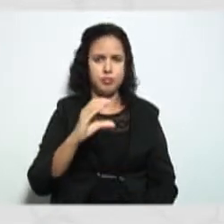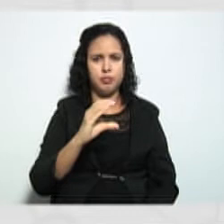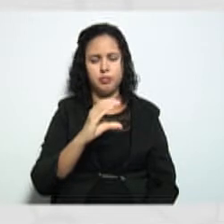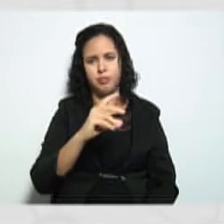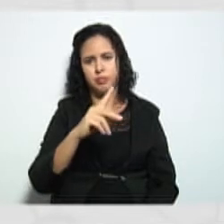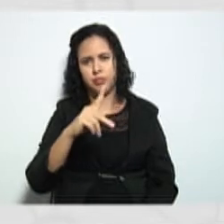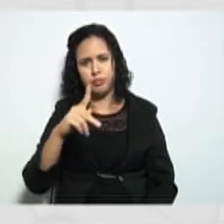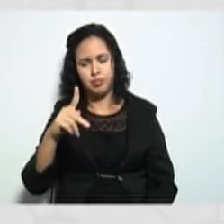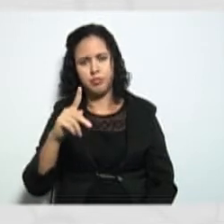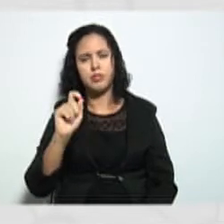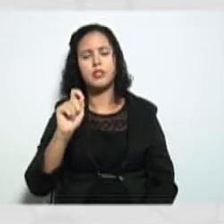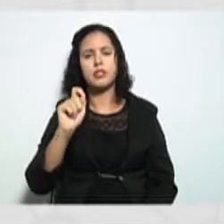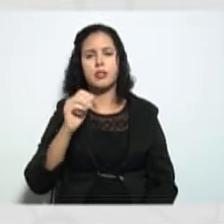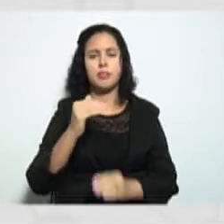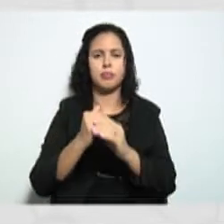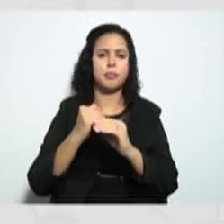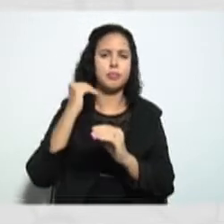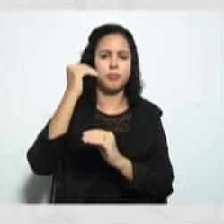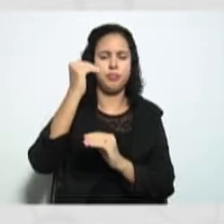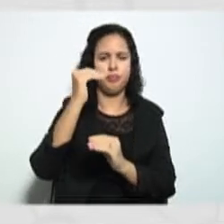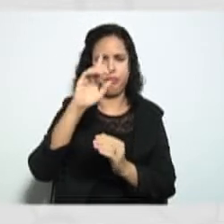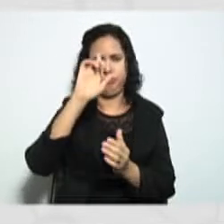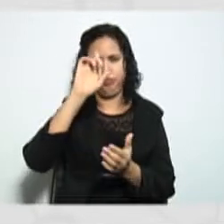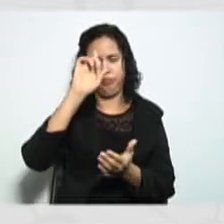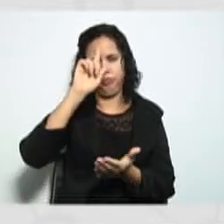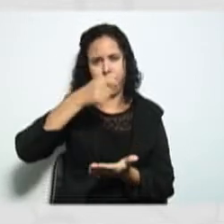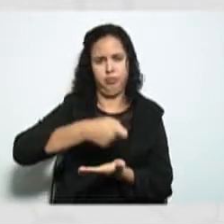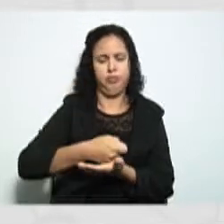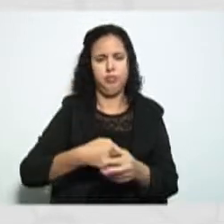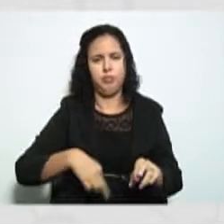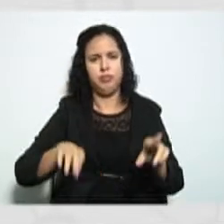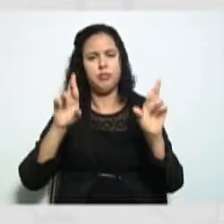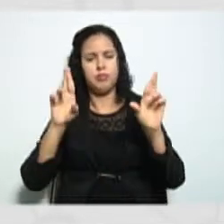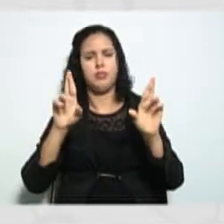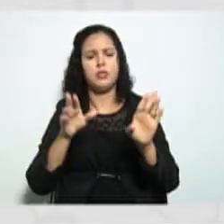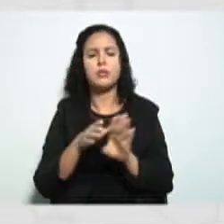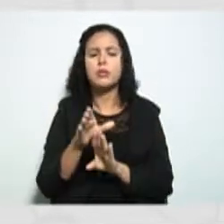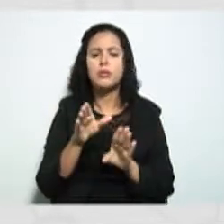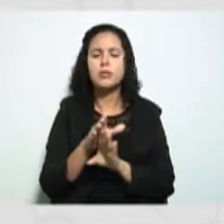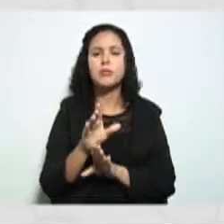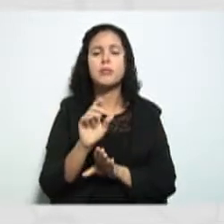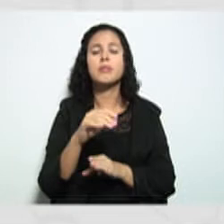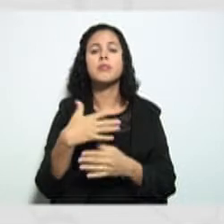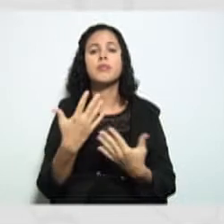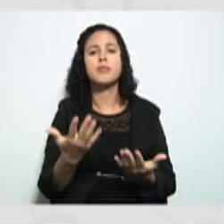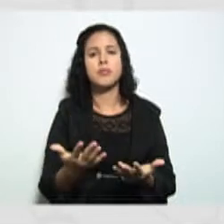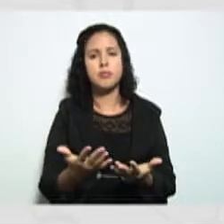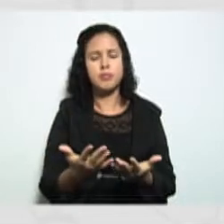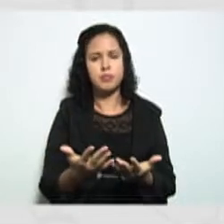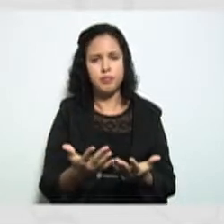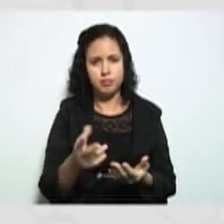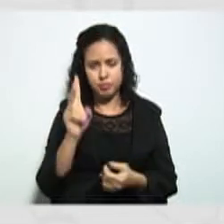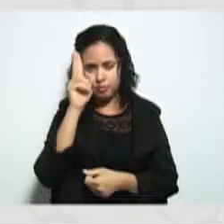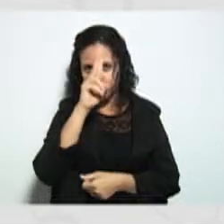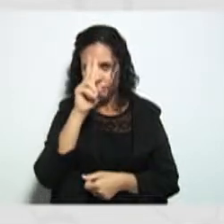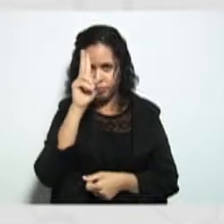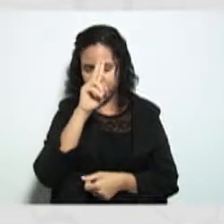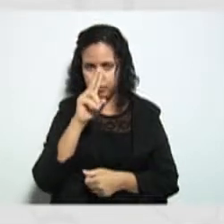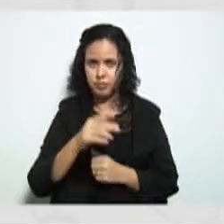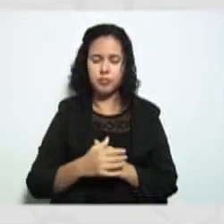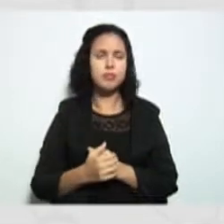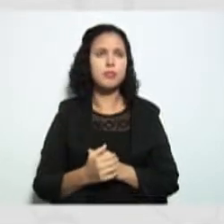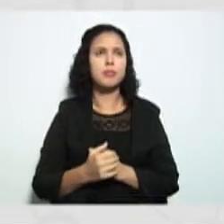de poder de decisão e os conselhos que são subordinados a ele. Vamos fazer uma recapitulagem com essa